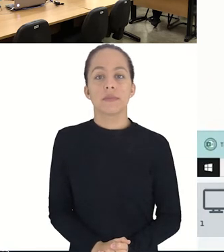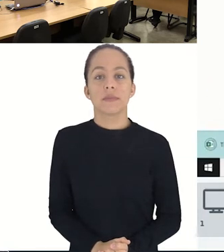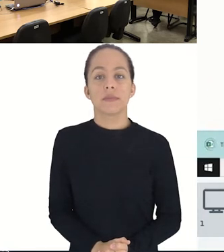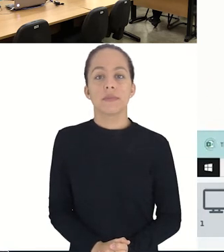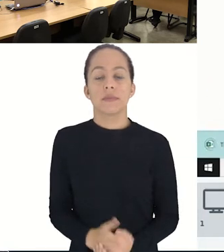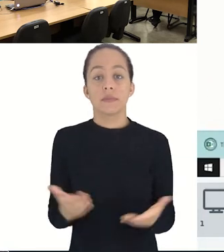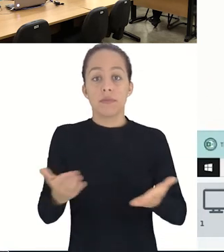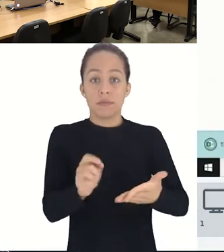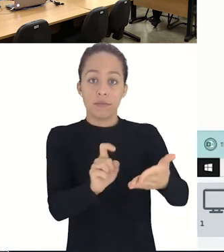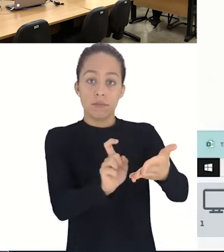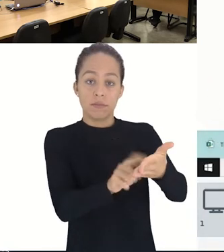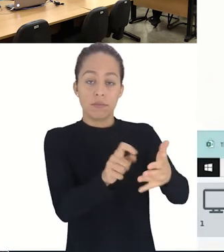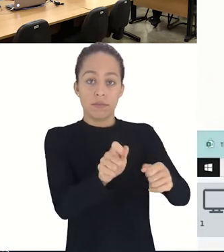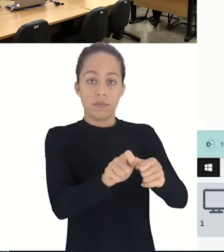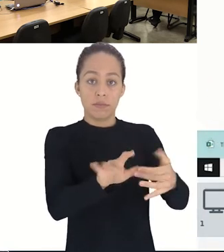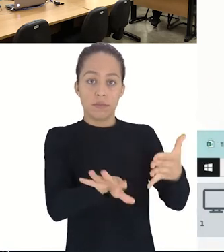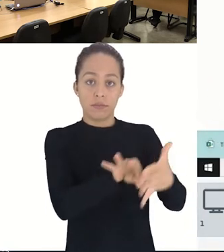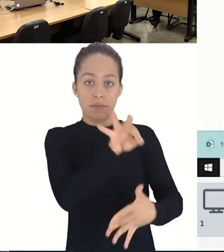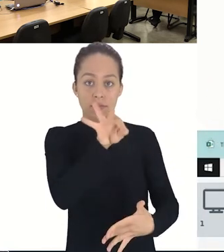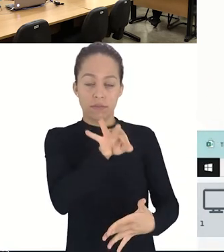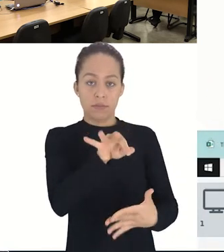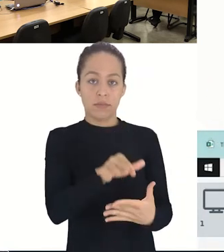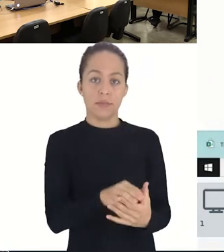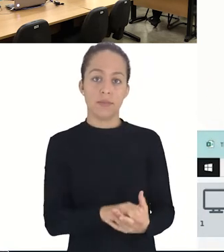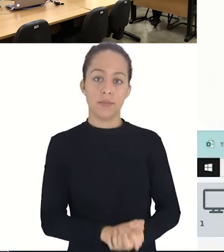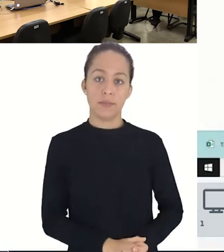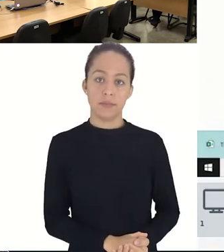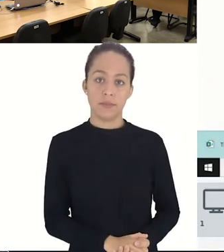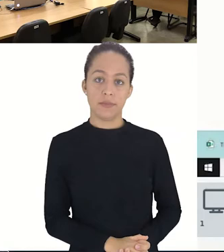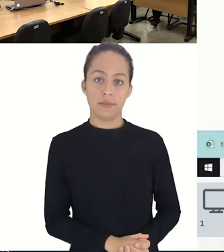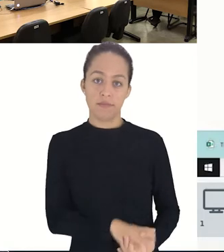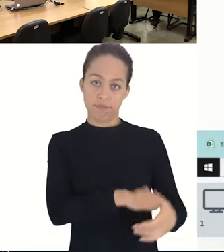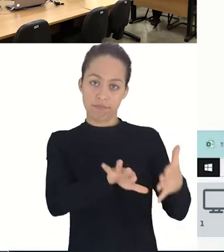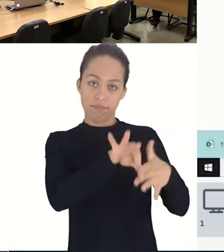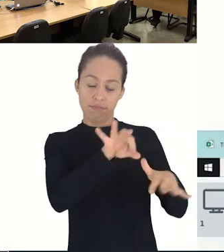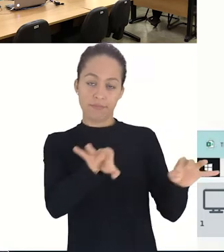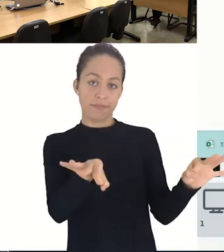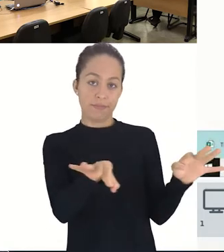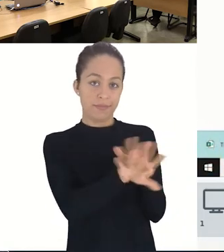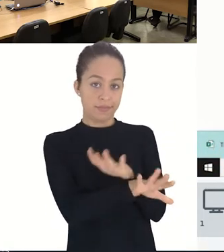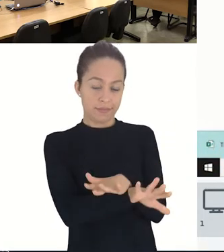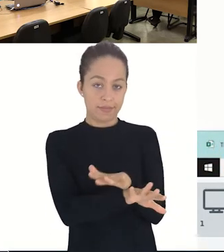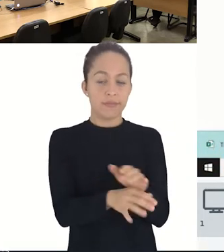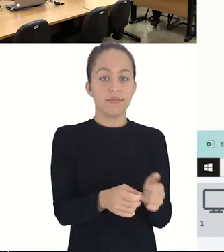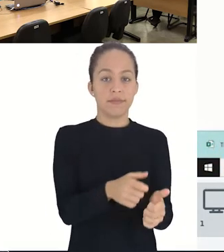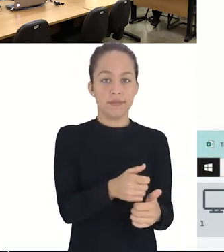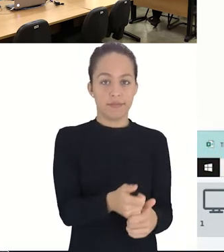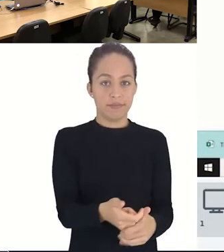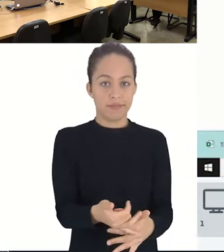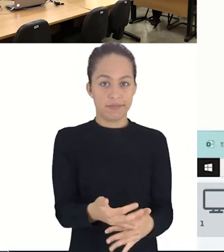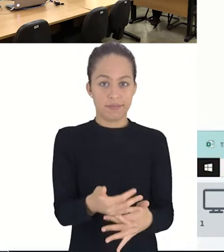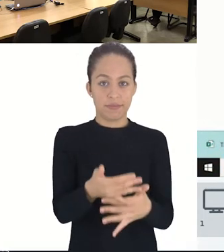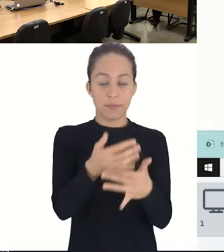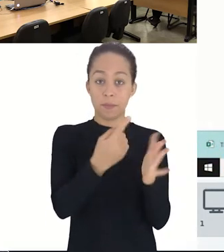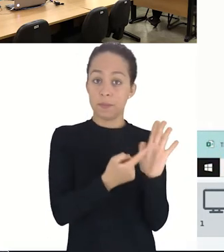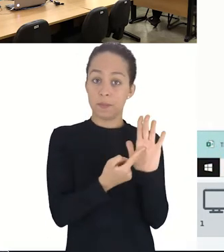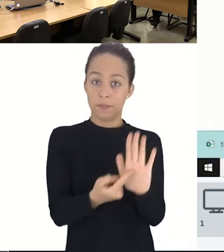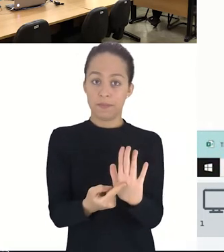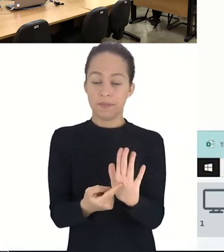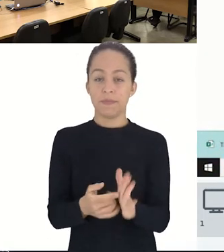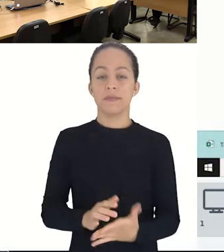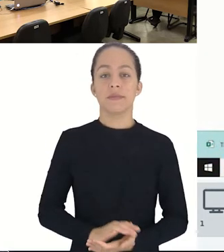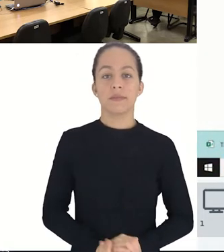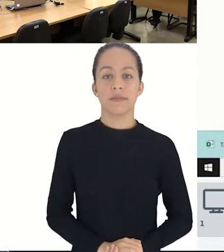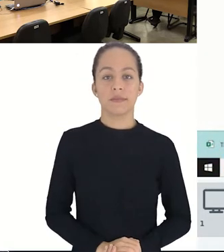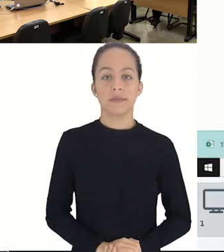e vamos realizar o sorteio em sorteio realizado vamos